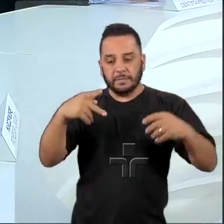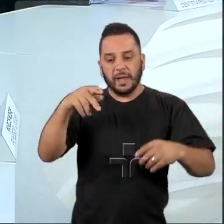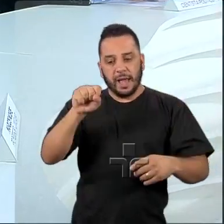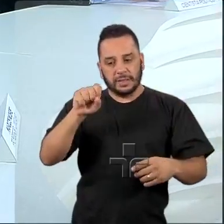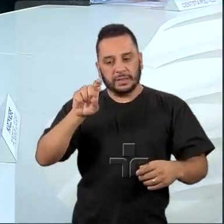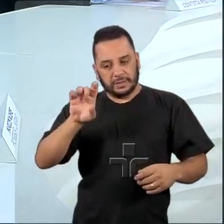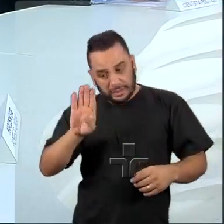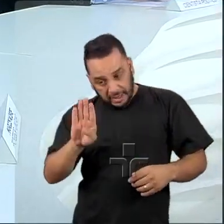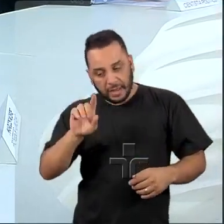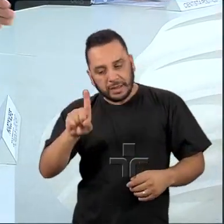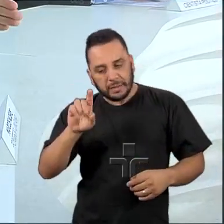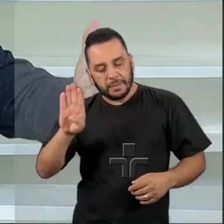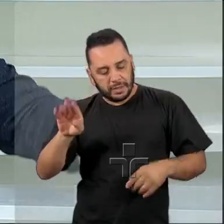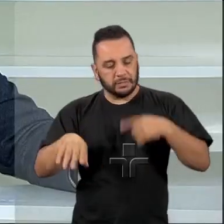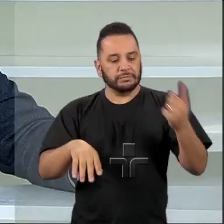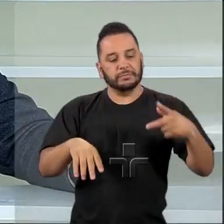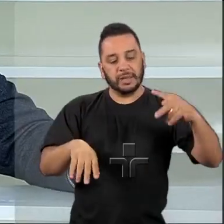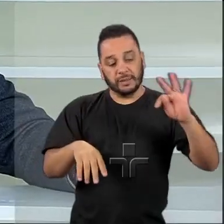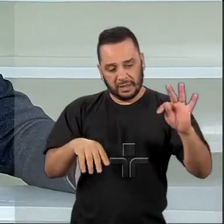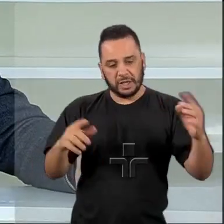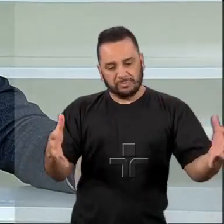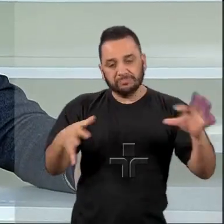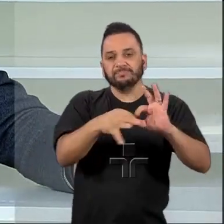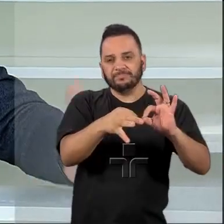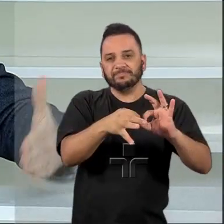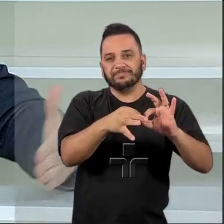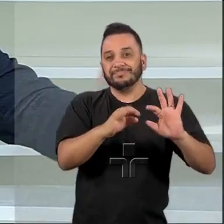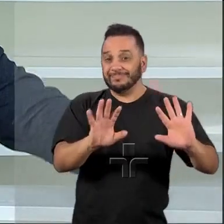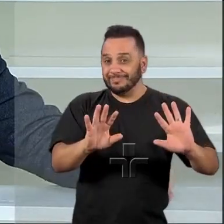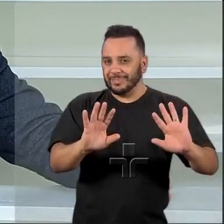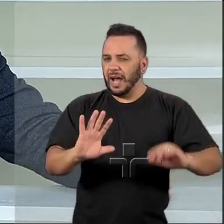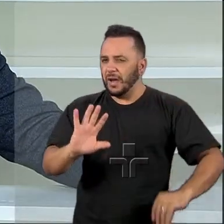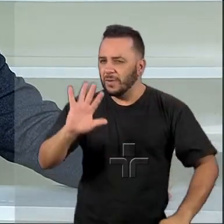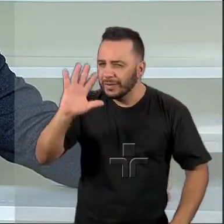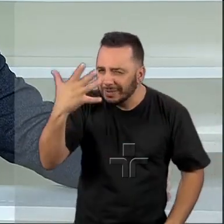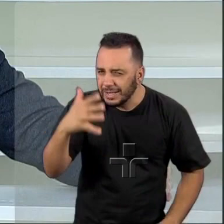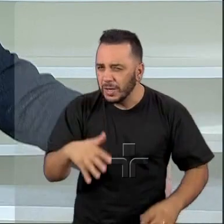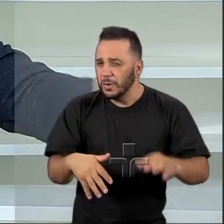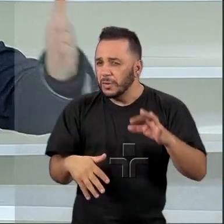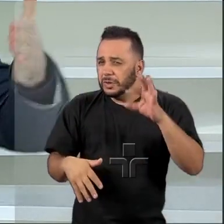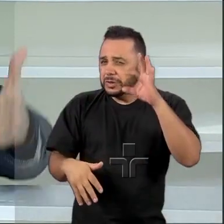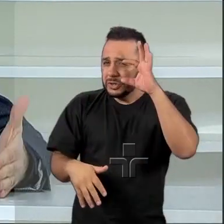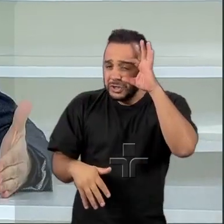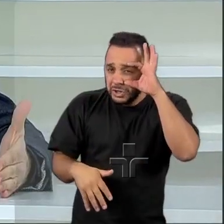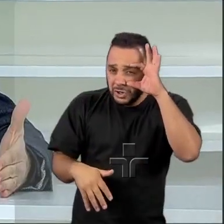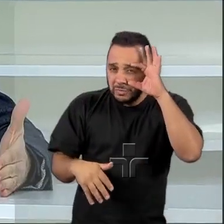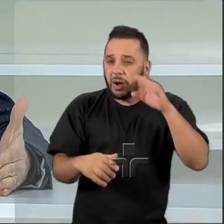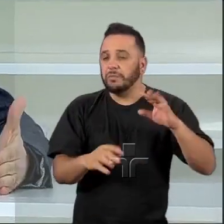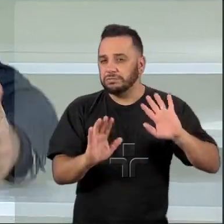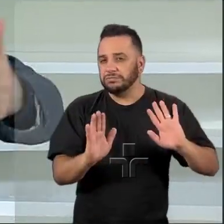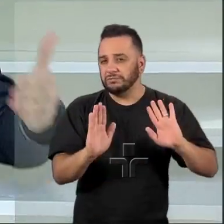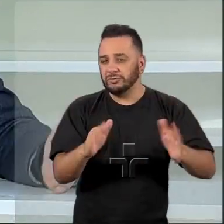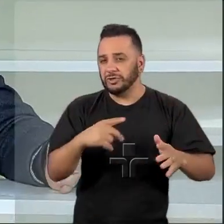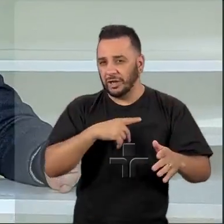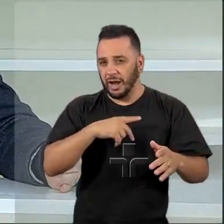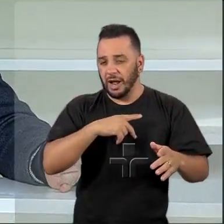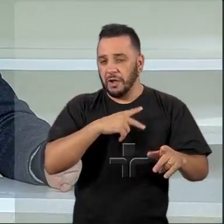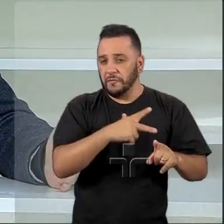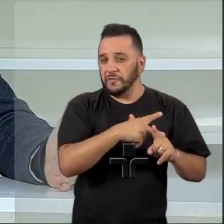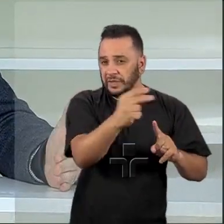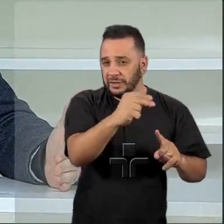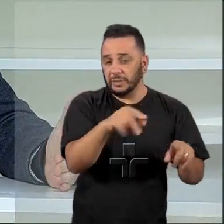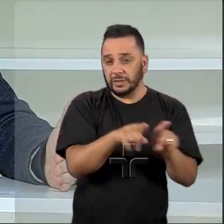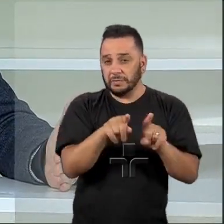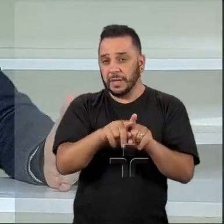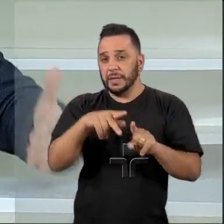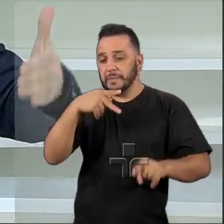de 2013. Quer dizer, o governo Dilma, dando o cavalo de pau que deu, o PSDB questionando o